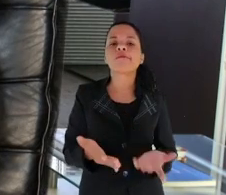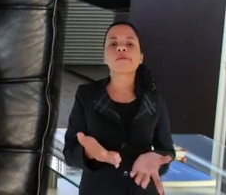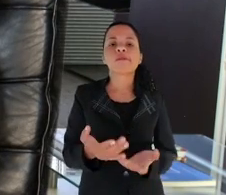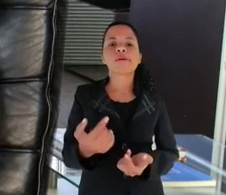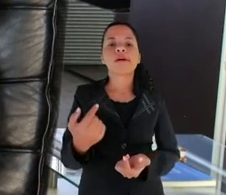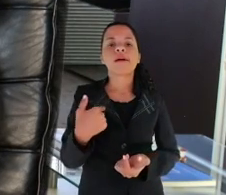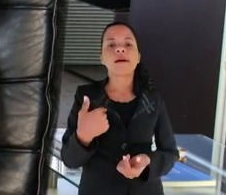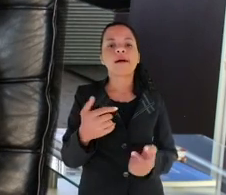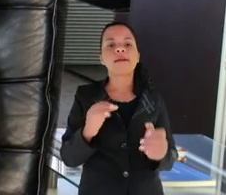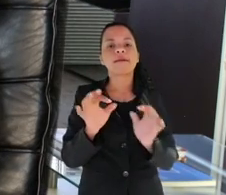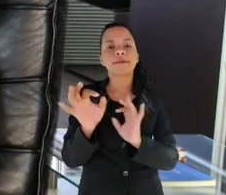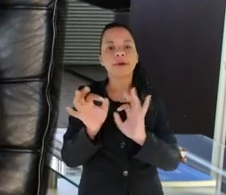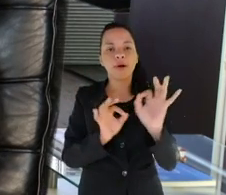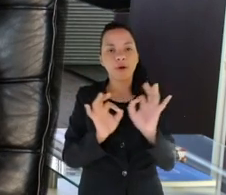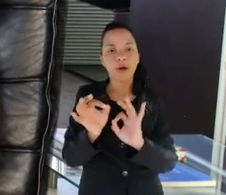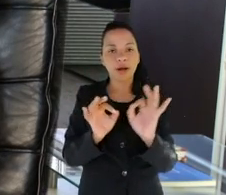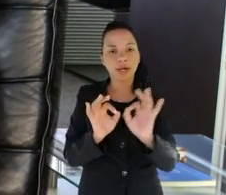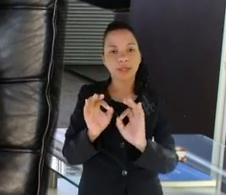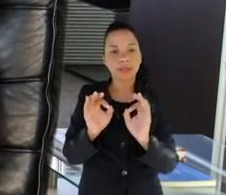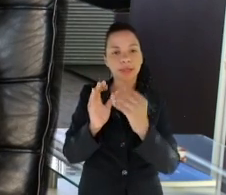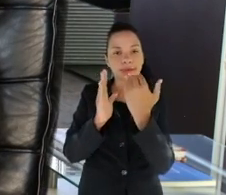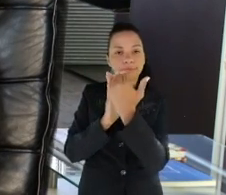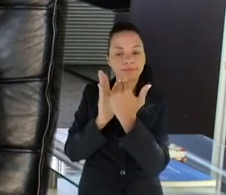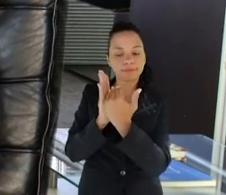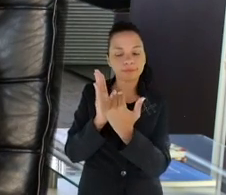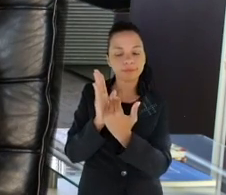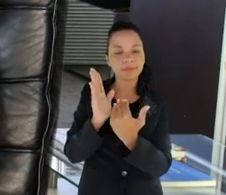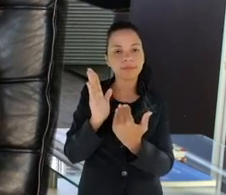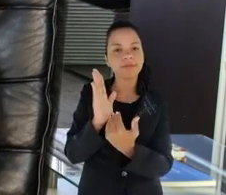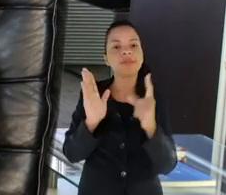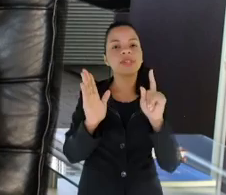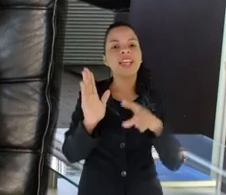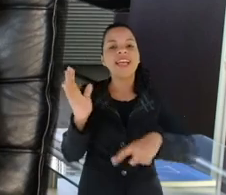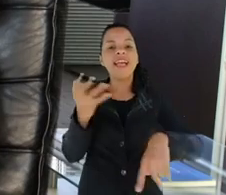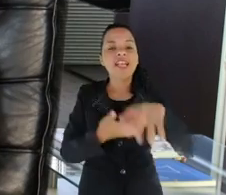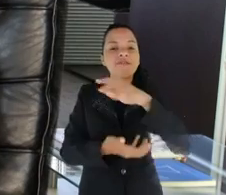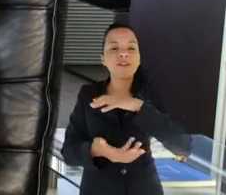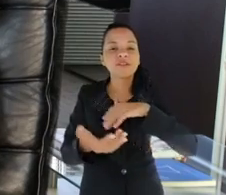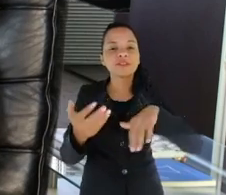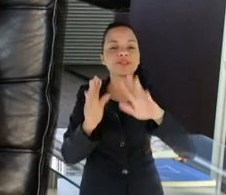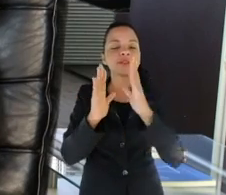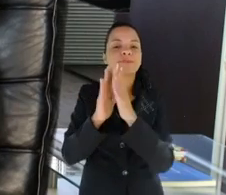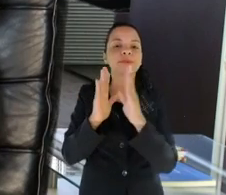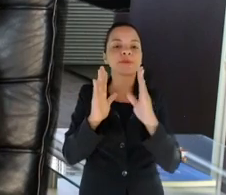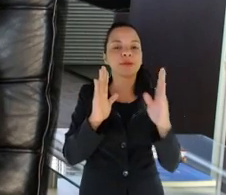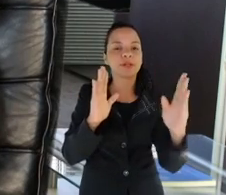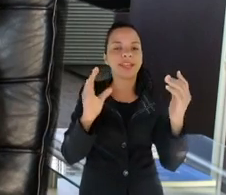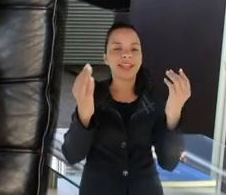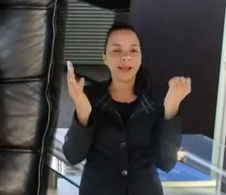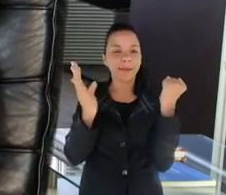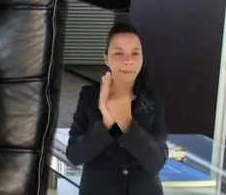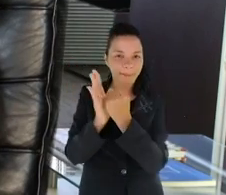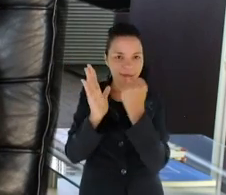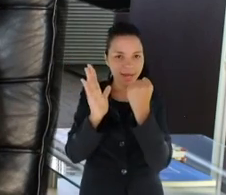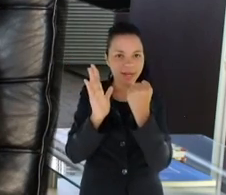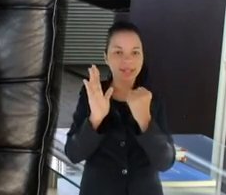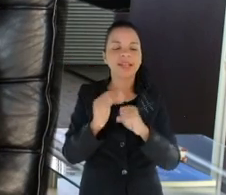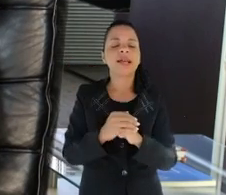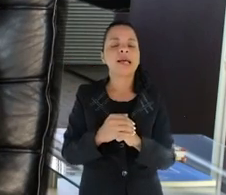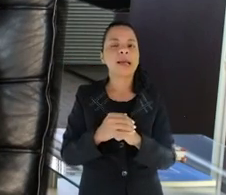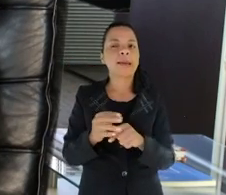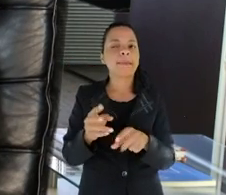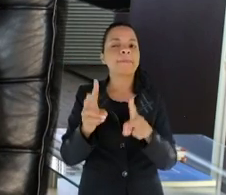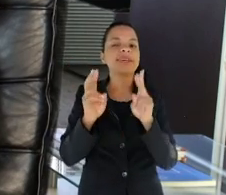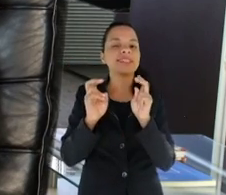coletânea chamada Revolucionando Bibliotecas, com experiências de sucesso, e vi que era hora